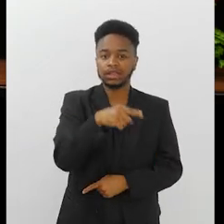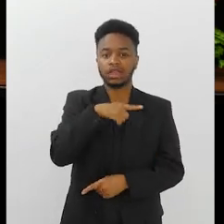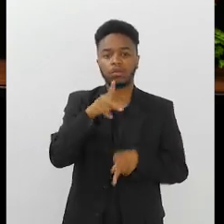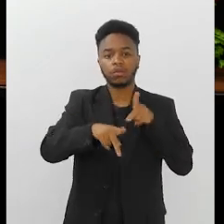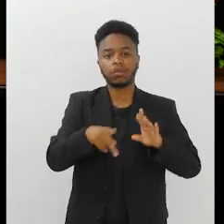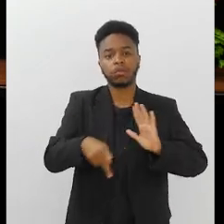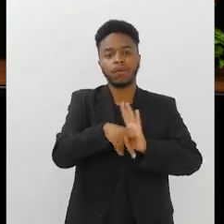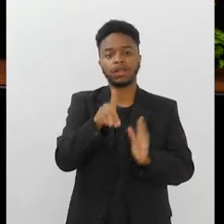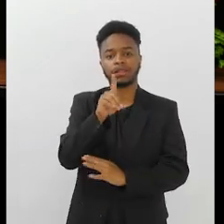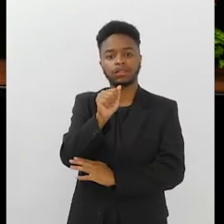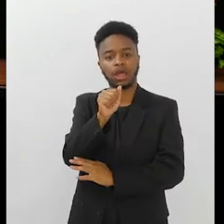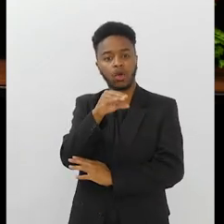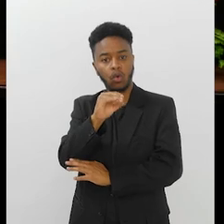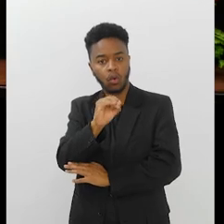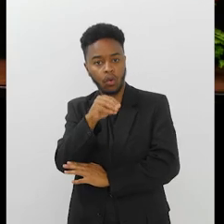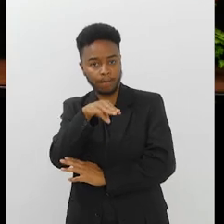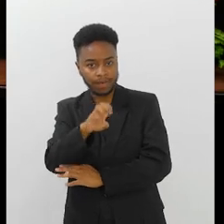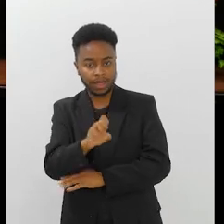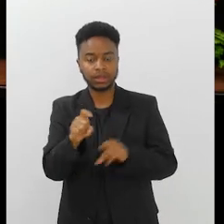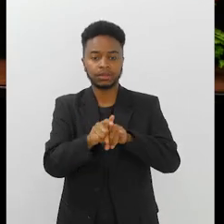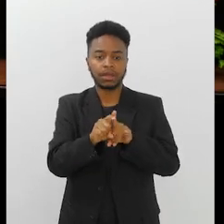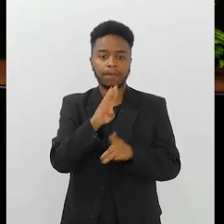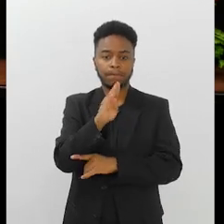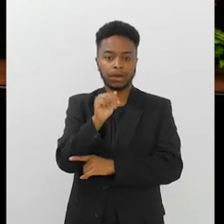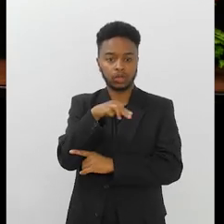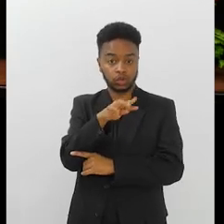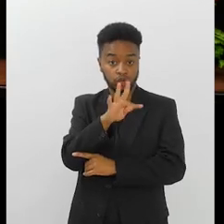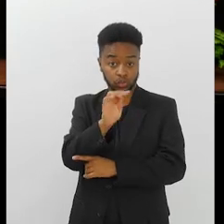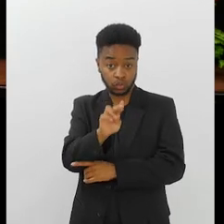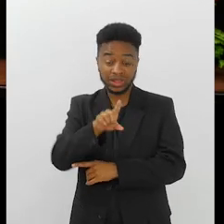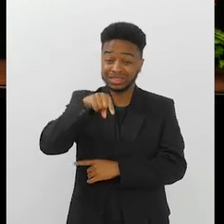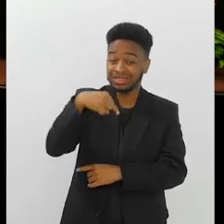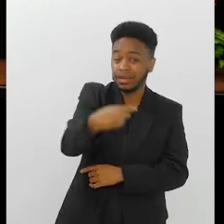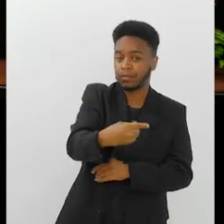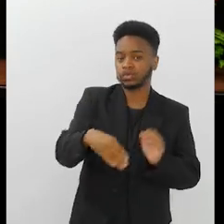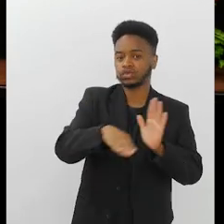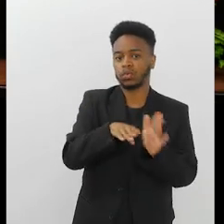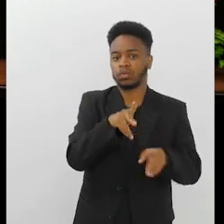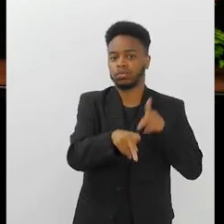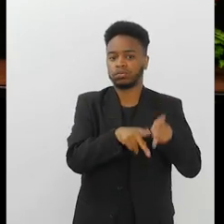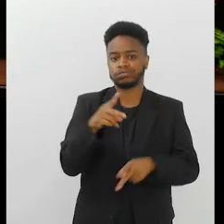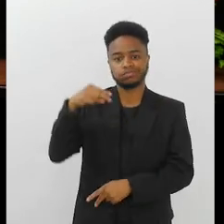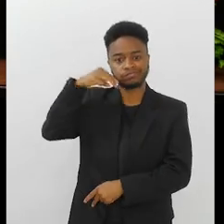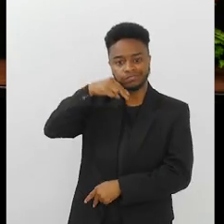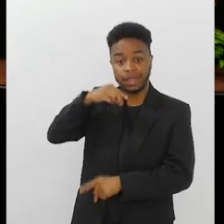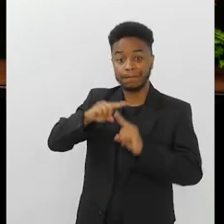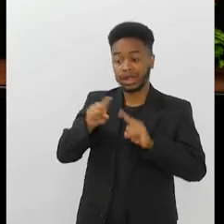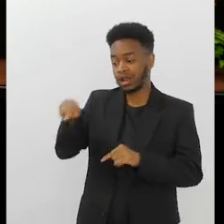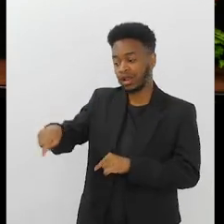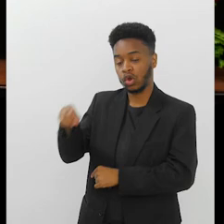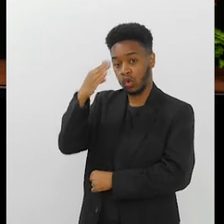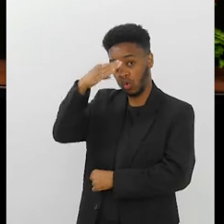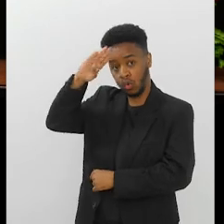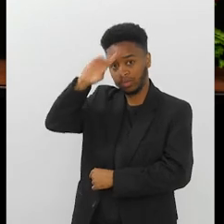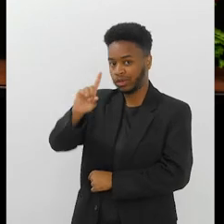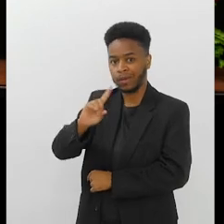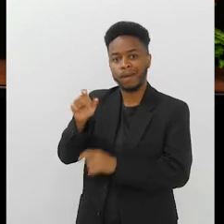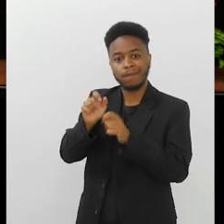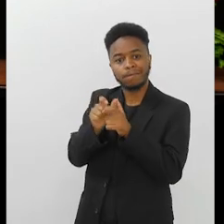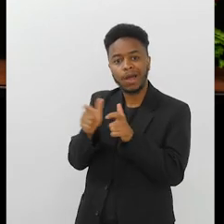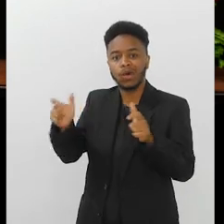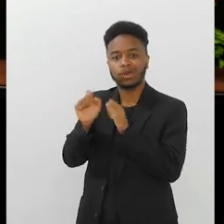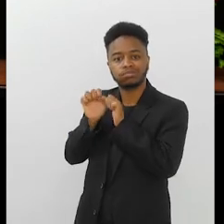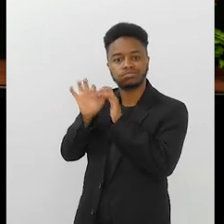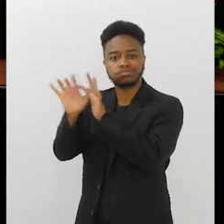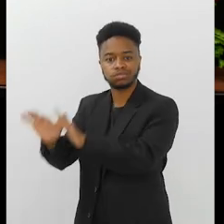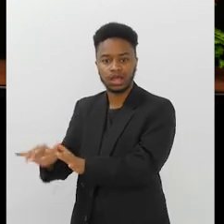muito povo banto e muito tempo depois o povo nigeriano em si o povo yorubá lá não lá particularmente povo urubá tomou conta